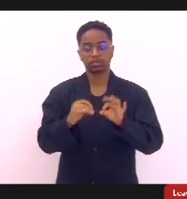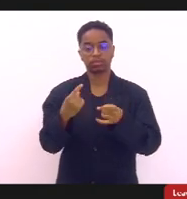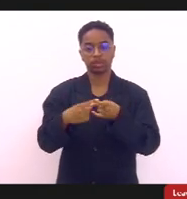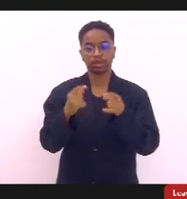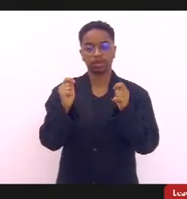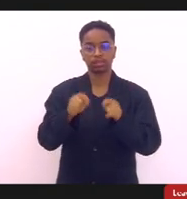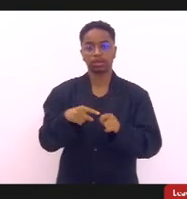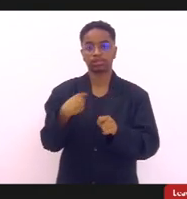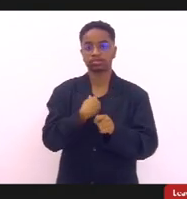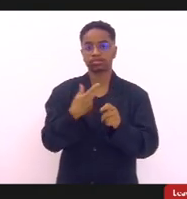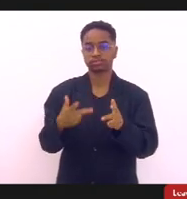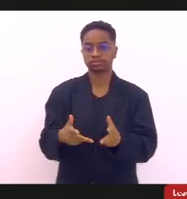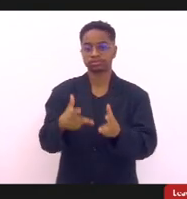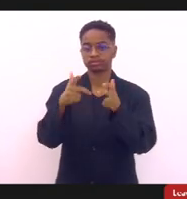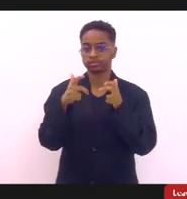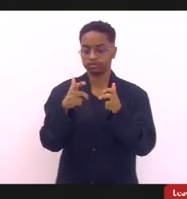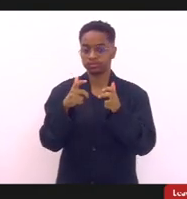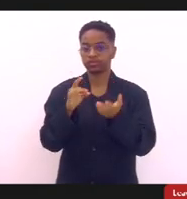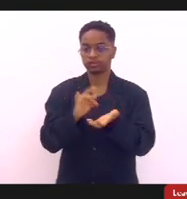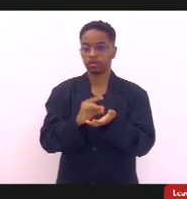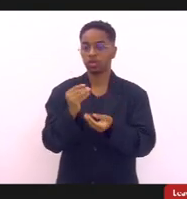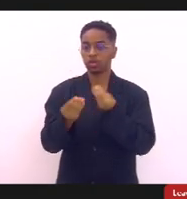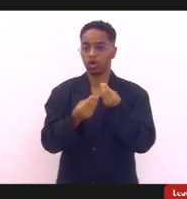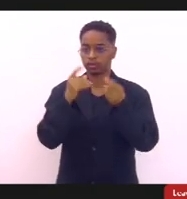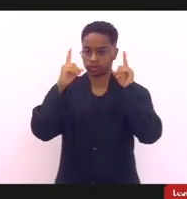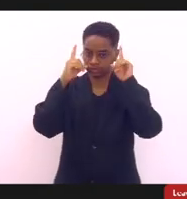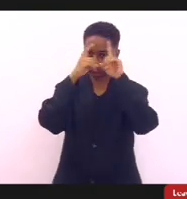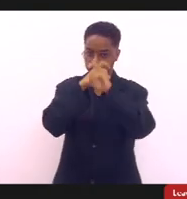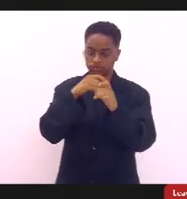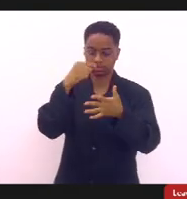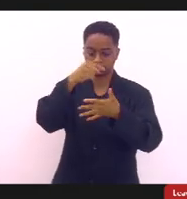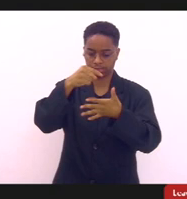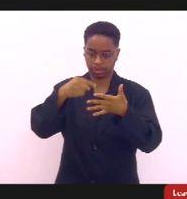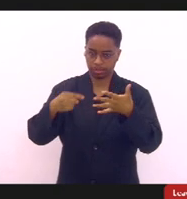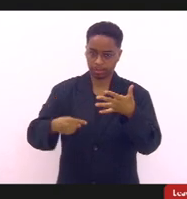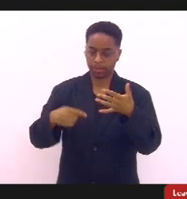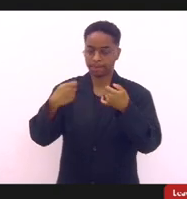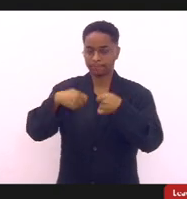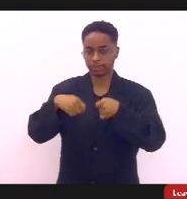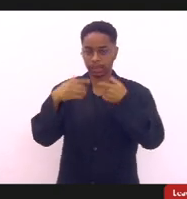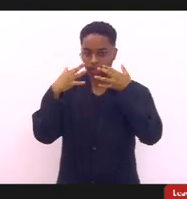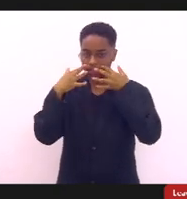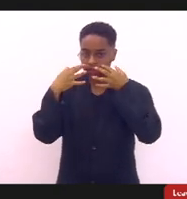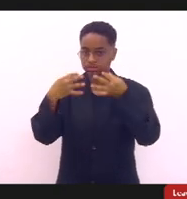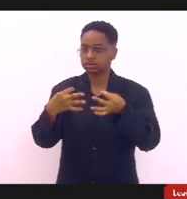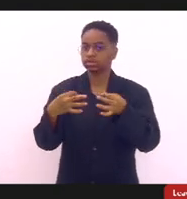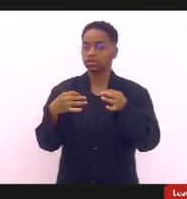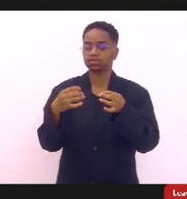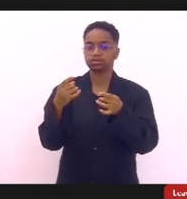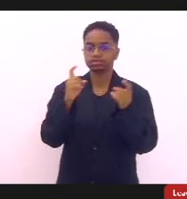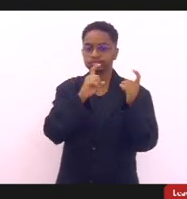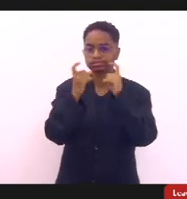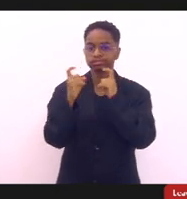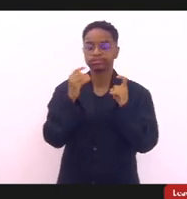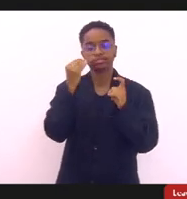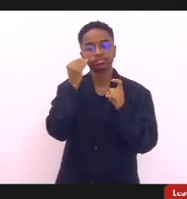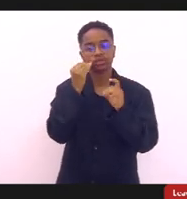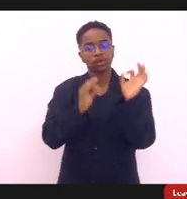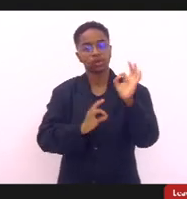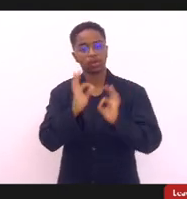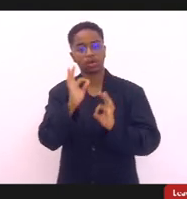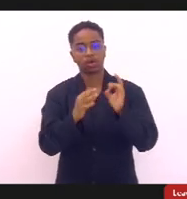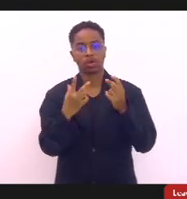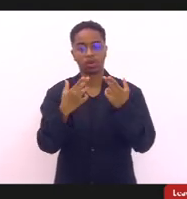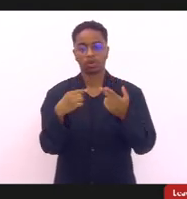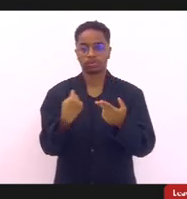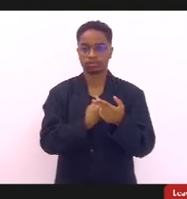o quão complexo é todos os pontos de atenção que a gente precisa relacionar para poder fazer essa construção que está sendo